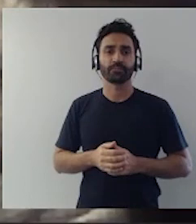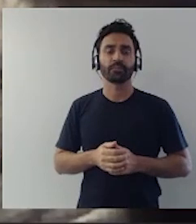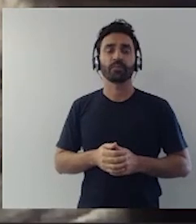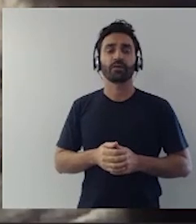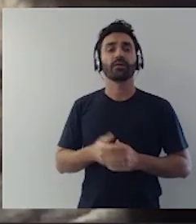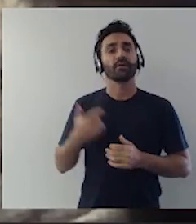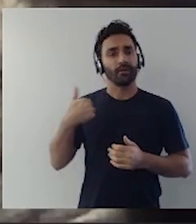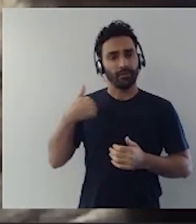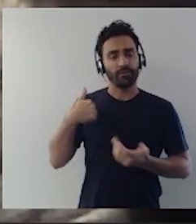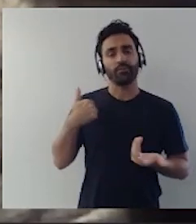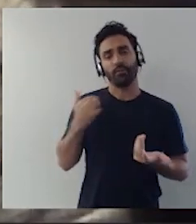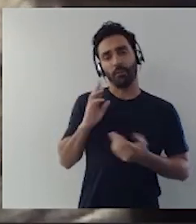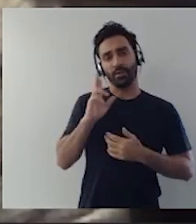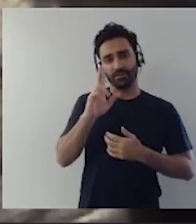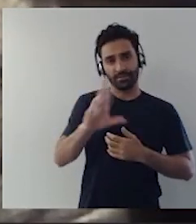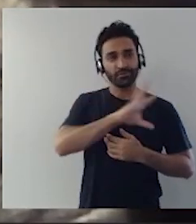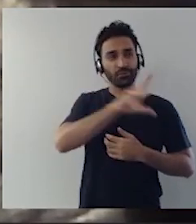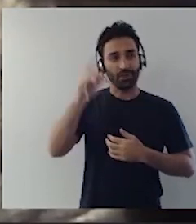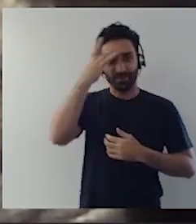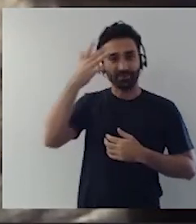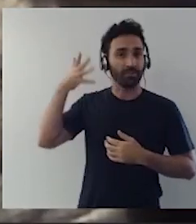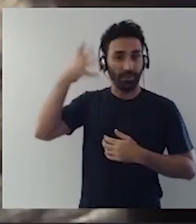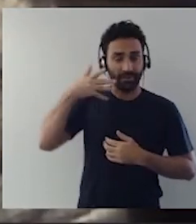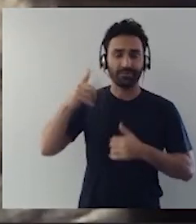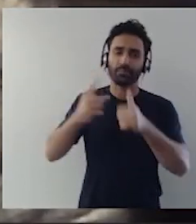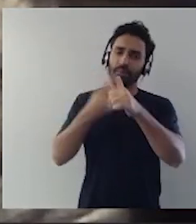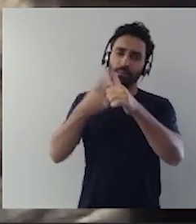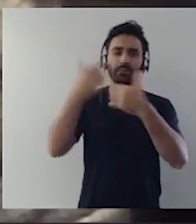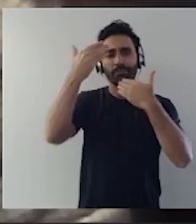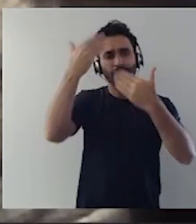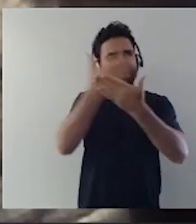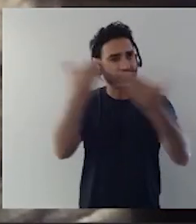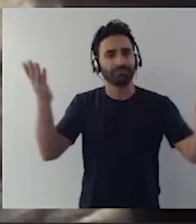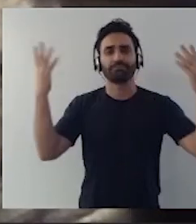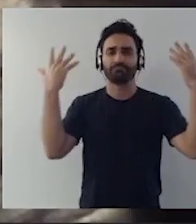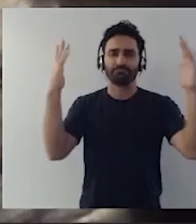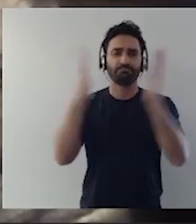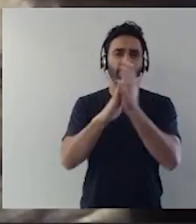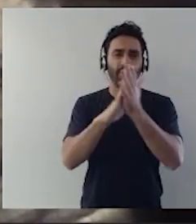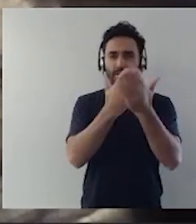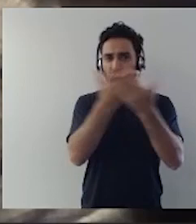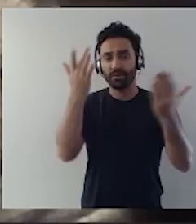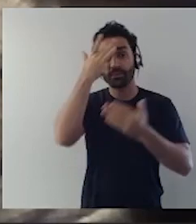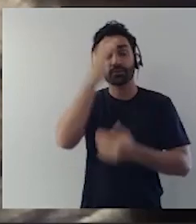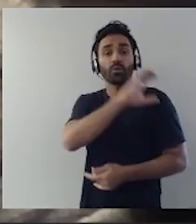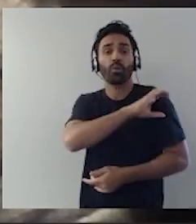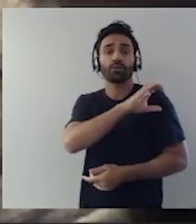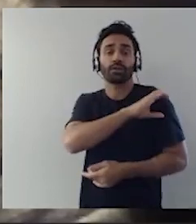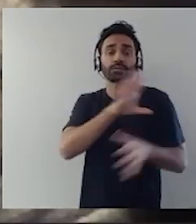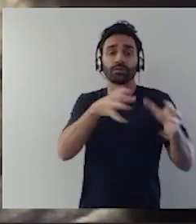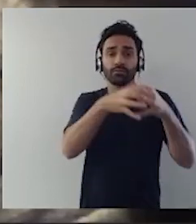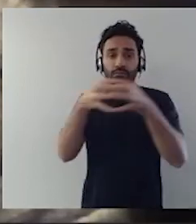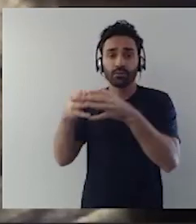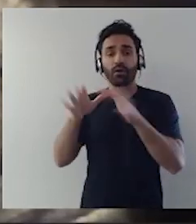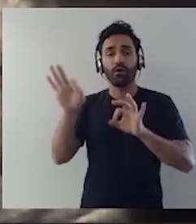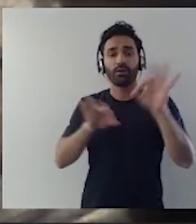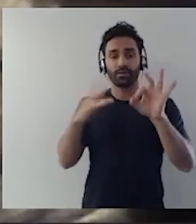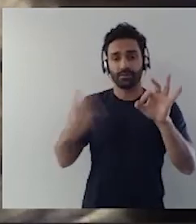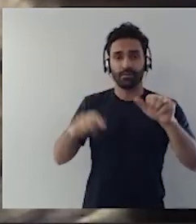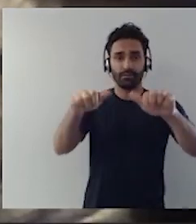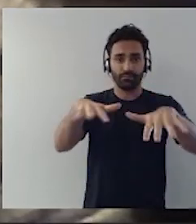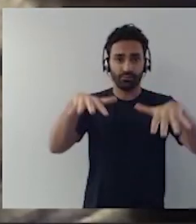os palestrantes desse painel, eu gostaria de agradecer e parabenizar aos coordenadores e organizadores desse